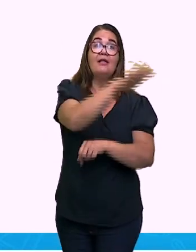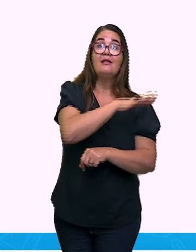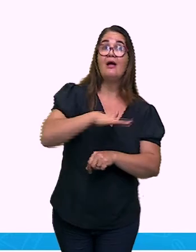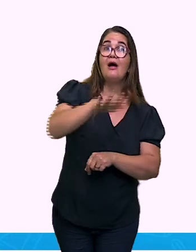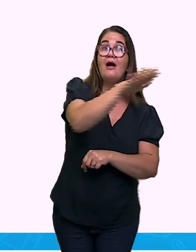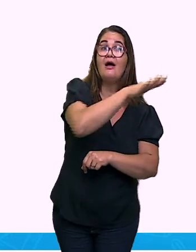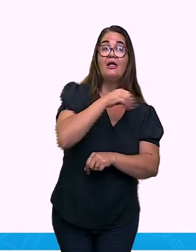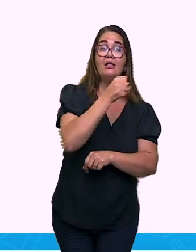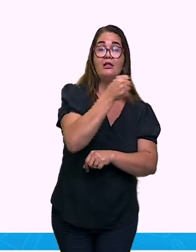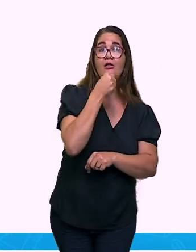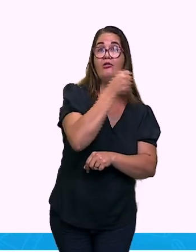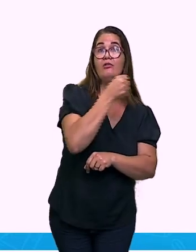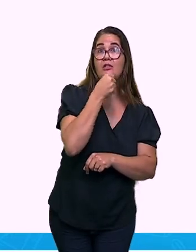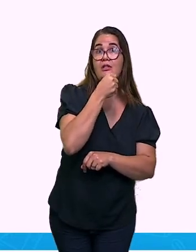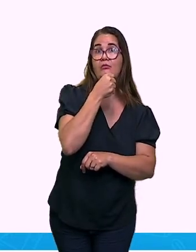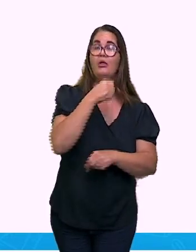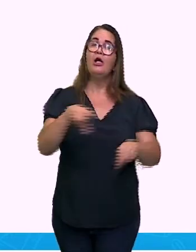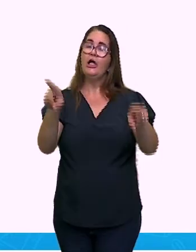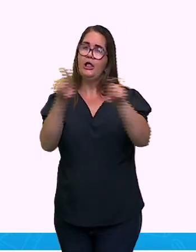dela? Informar também.